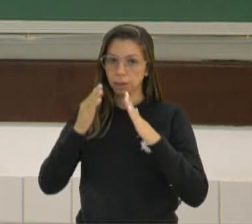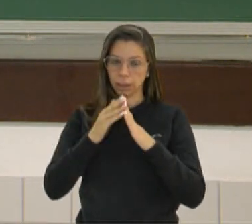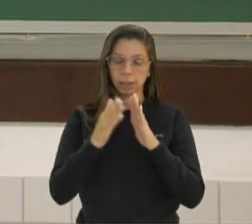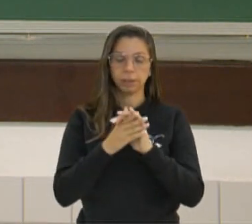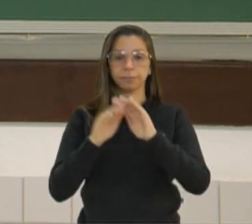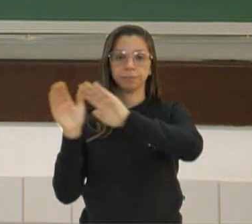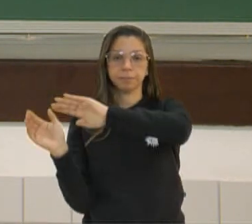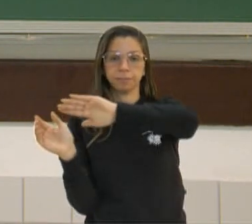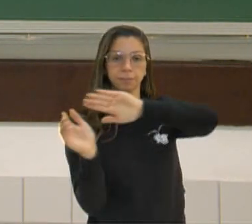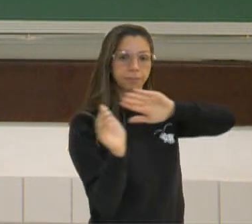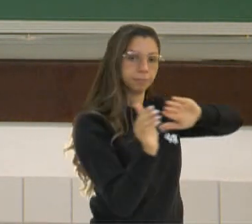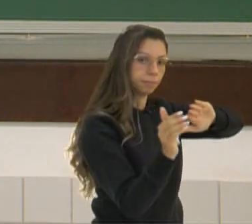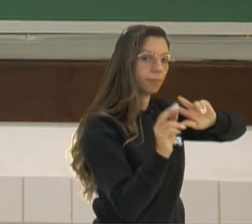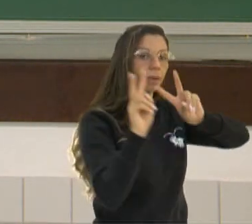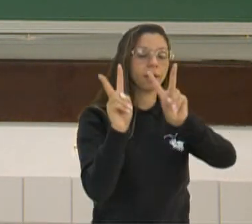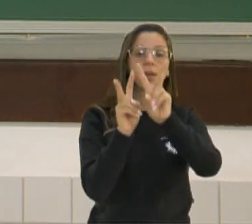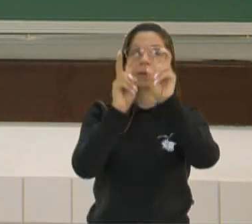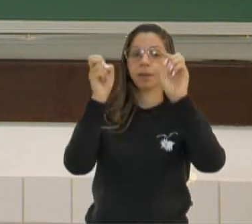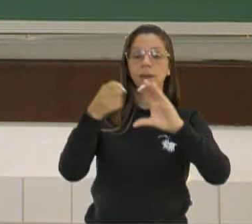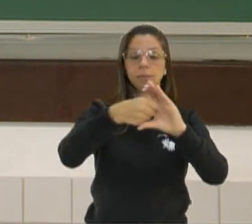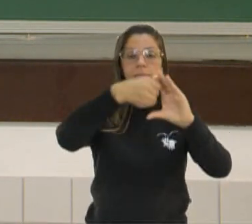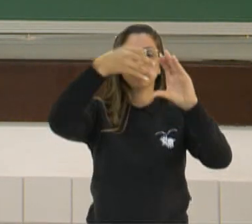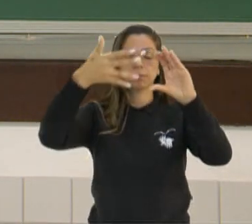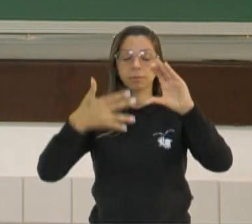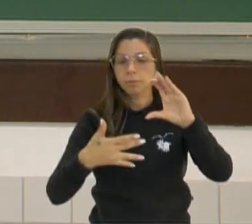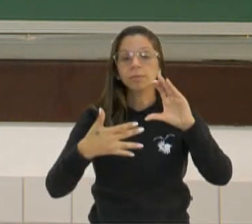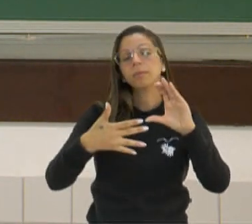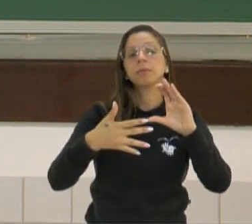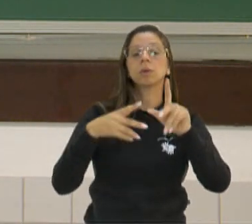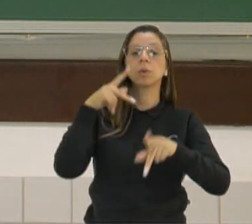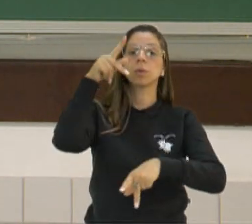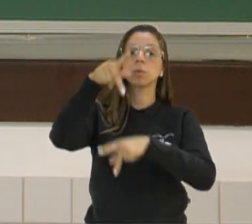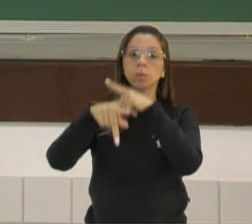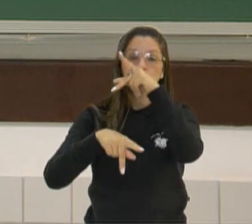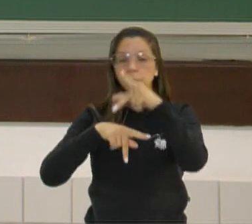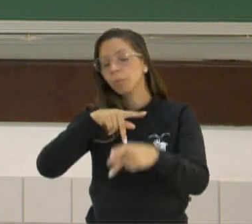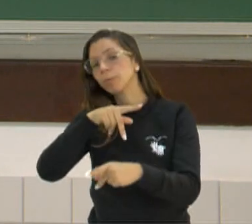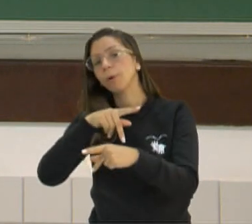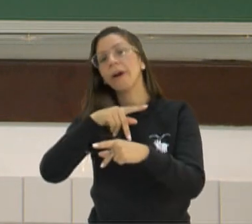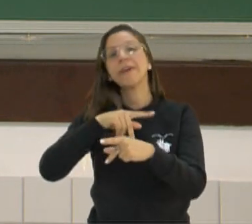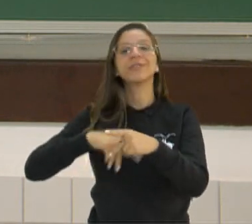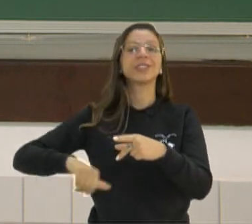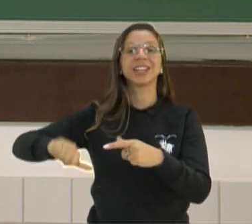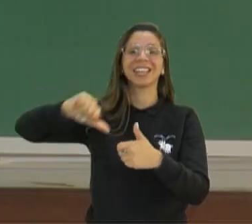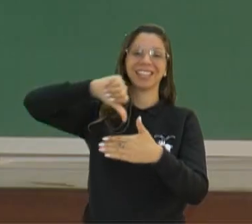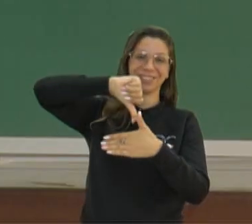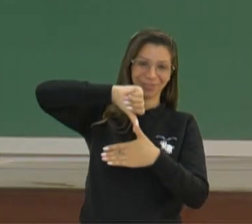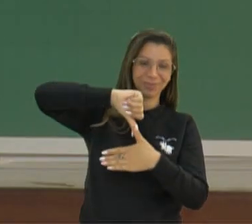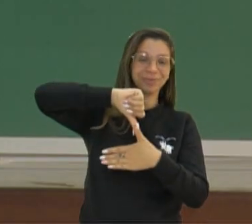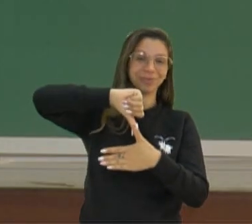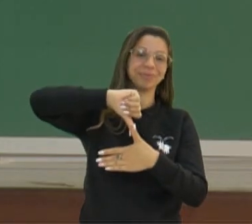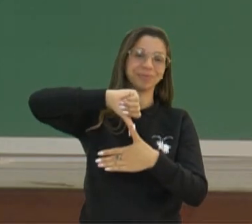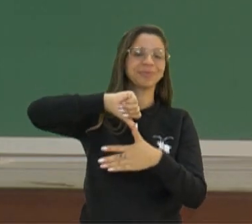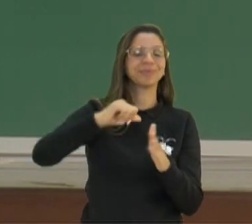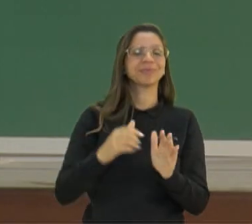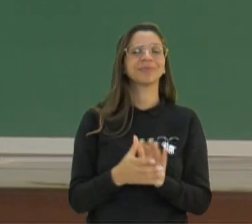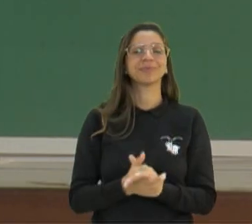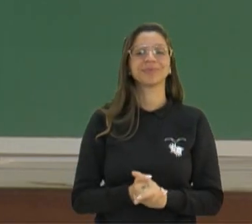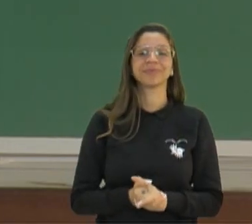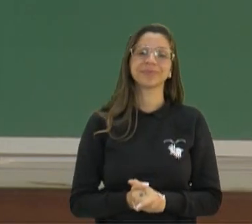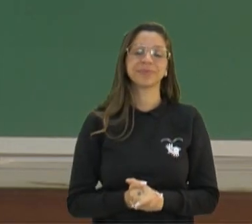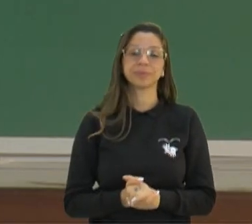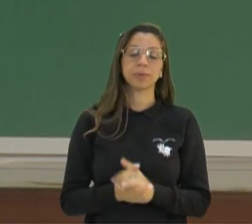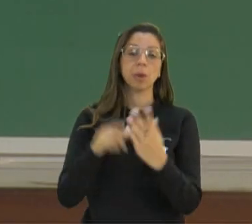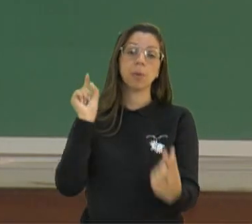às características populacionais da América do Sul, da nossa porção continental.